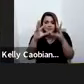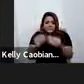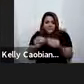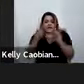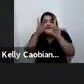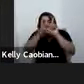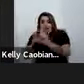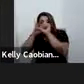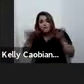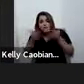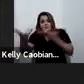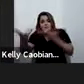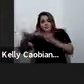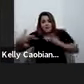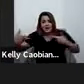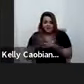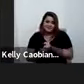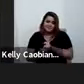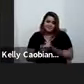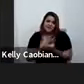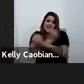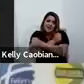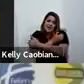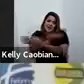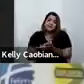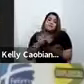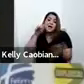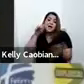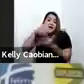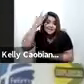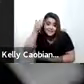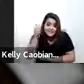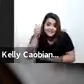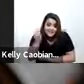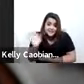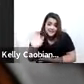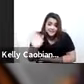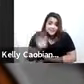abraço. Tá bom, Júcia. Até amanhã. Até amanhã. Um grande abraço.